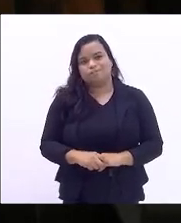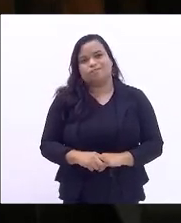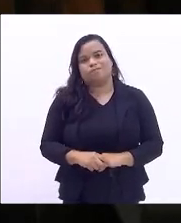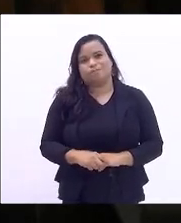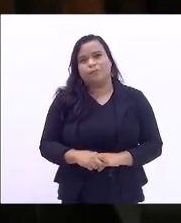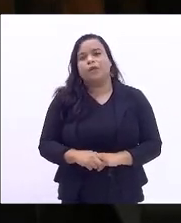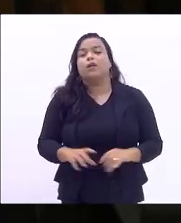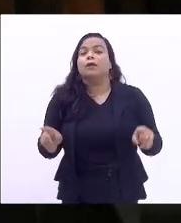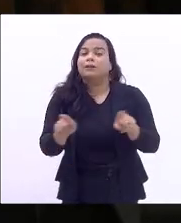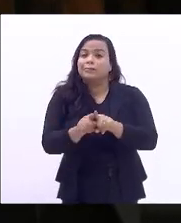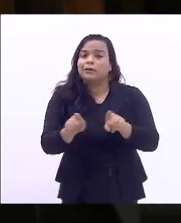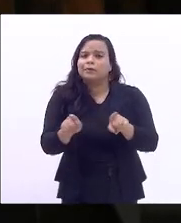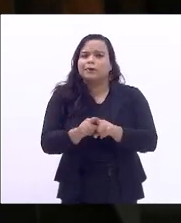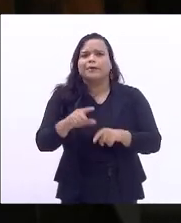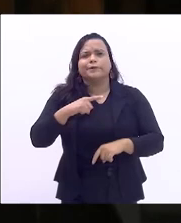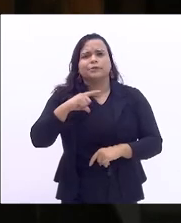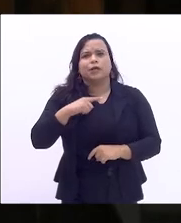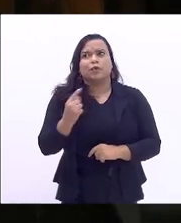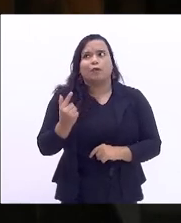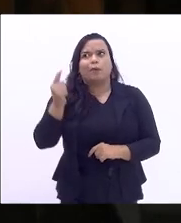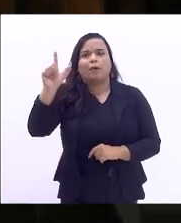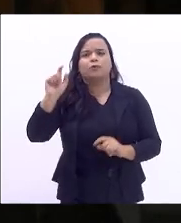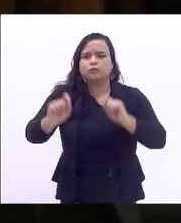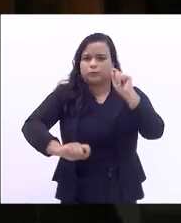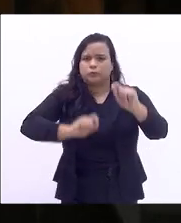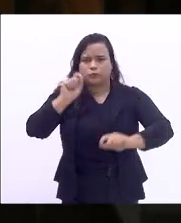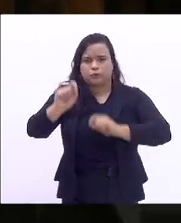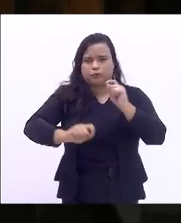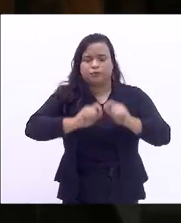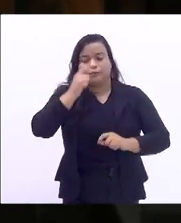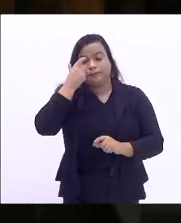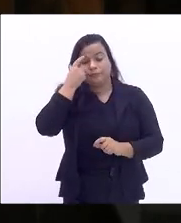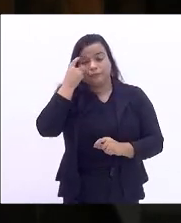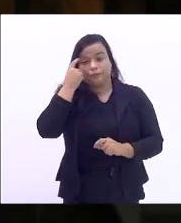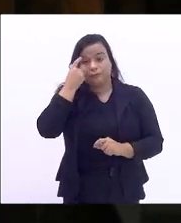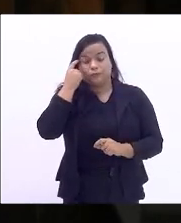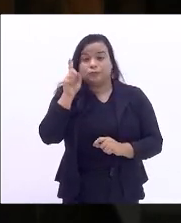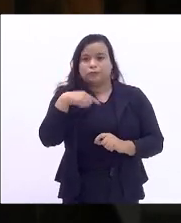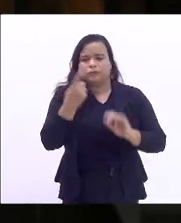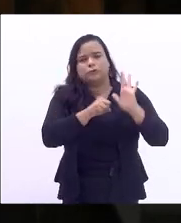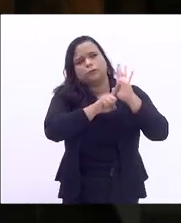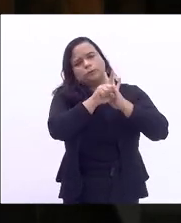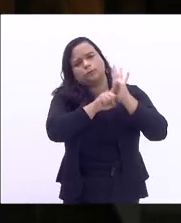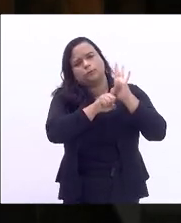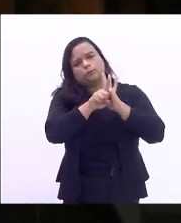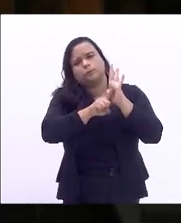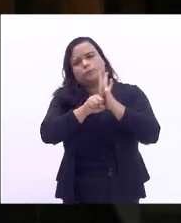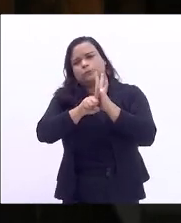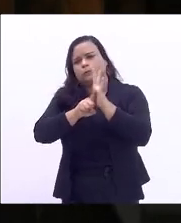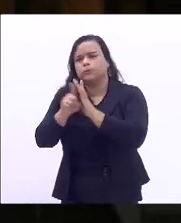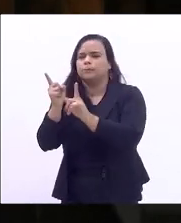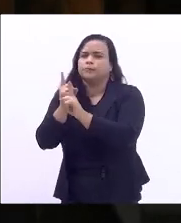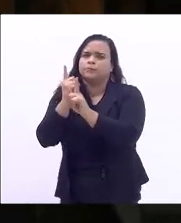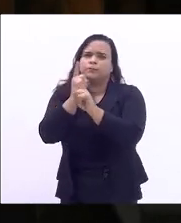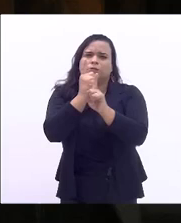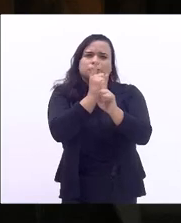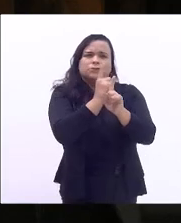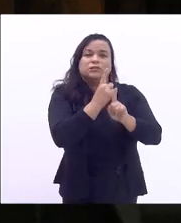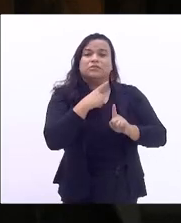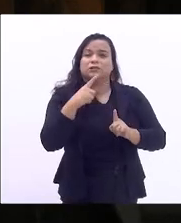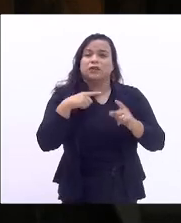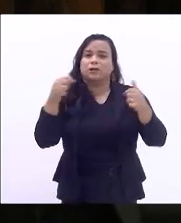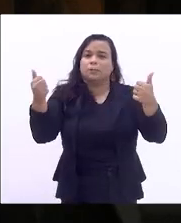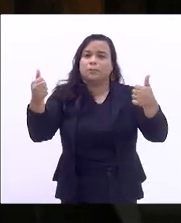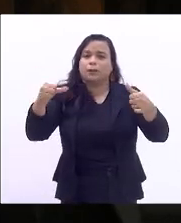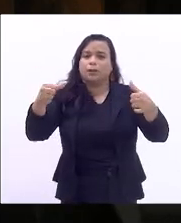e de outro lado nós estamos a verificar o naufrágio